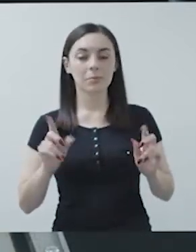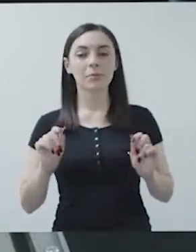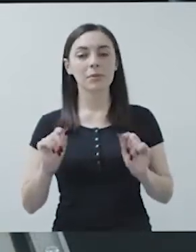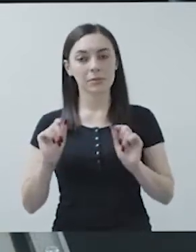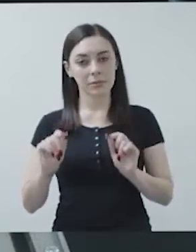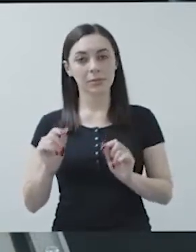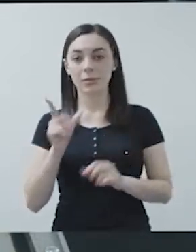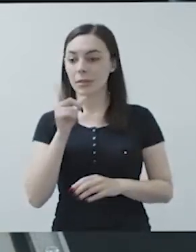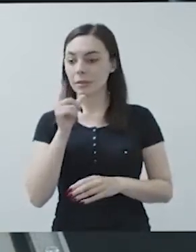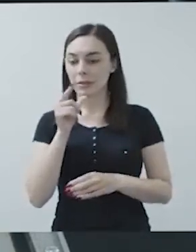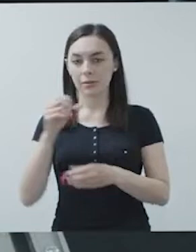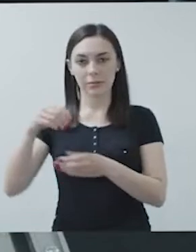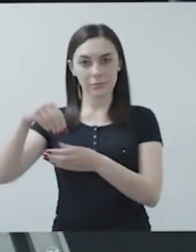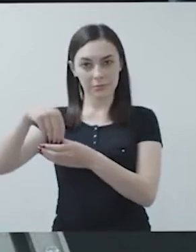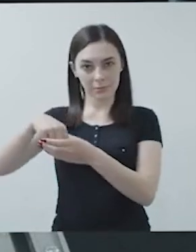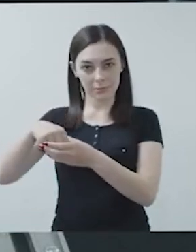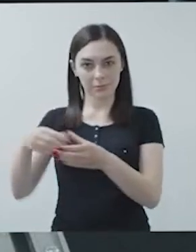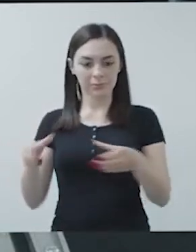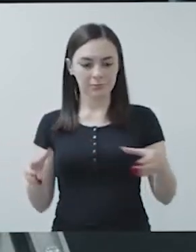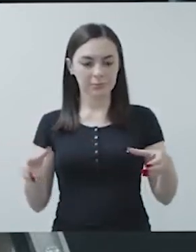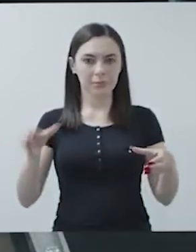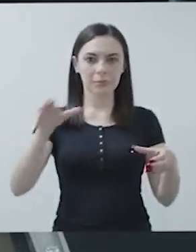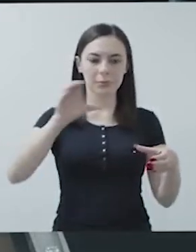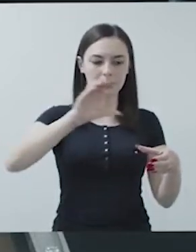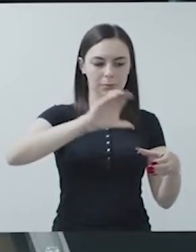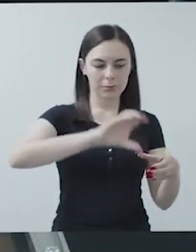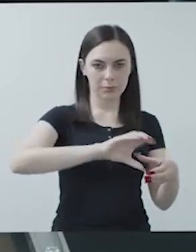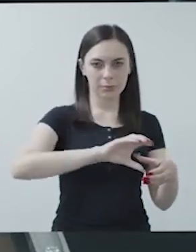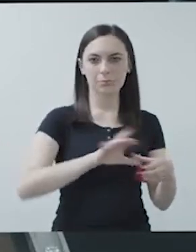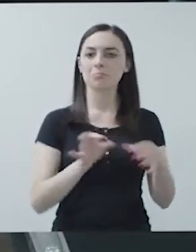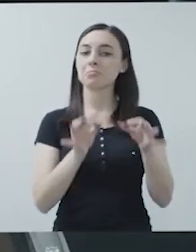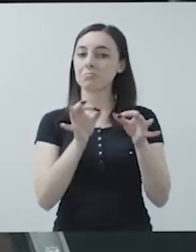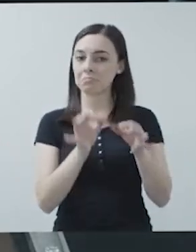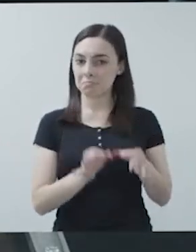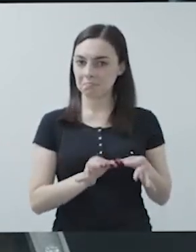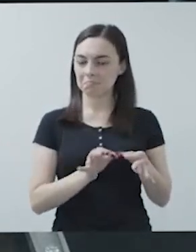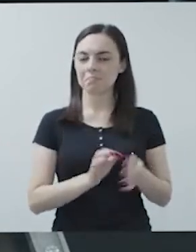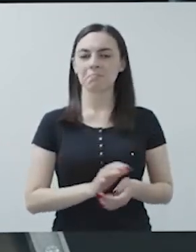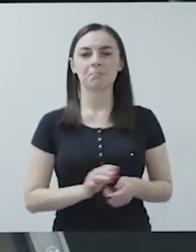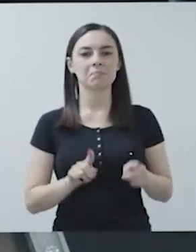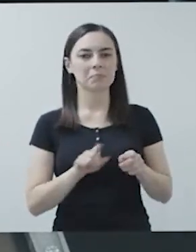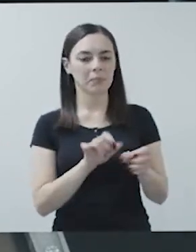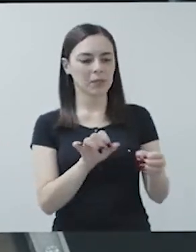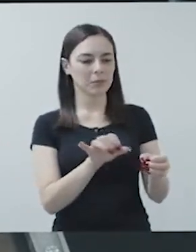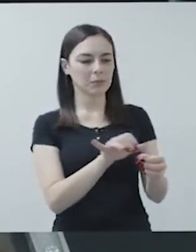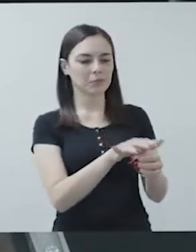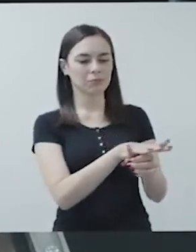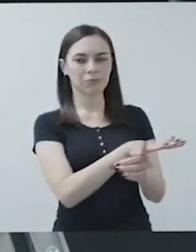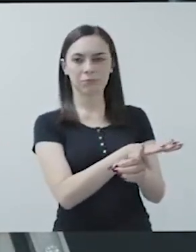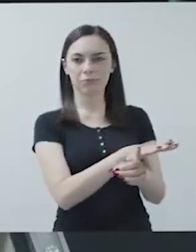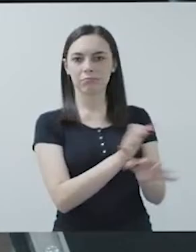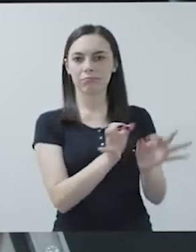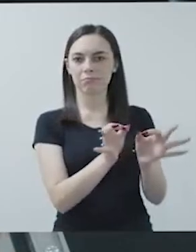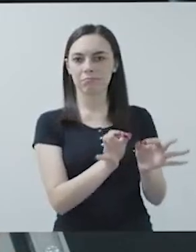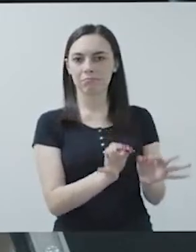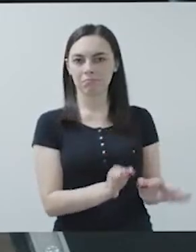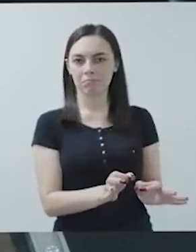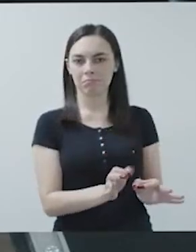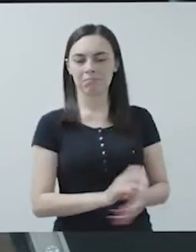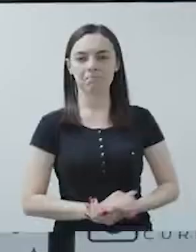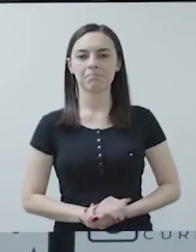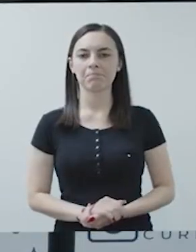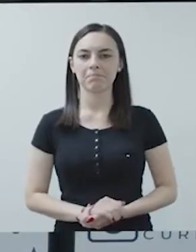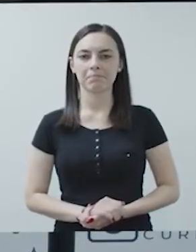conteúdo, todo o líquido que estava na garrafa, coube certinho no copo e preencheu o copo